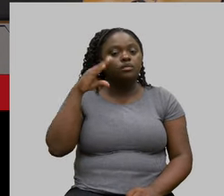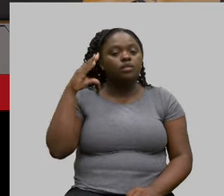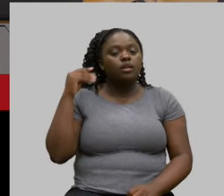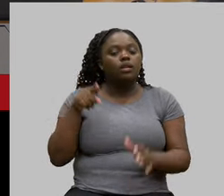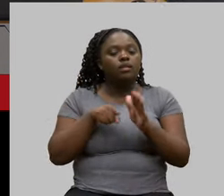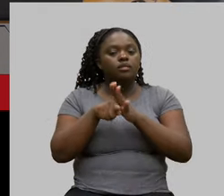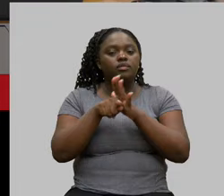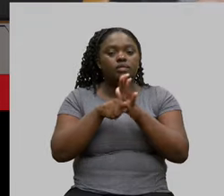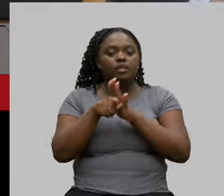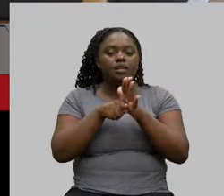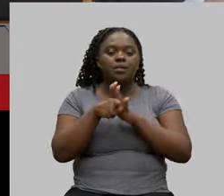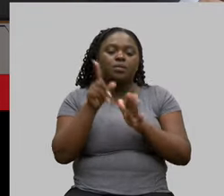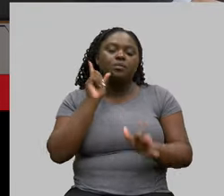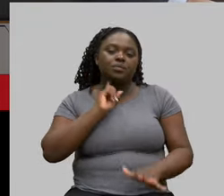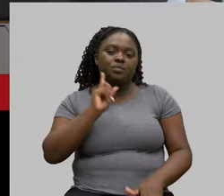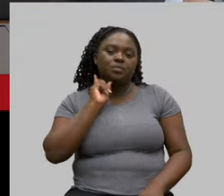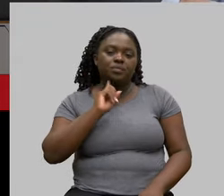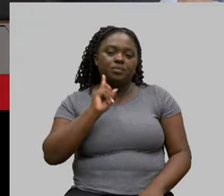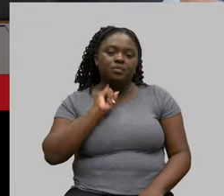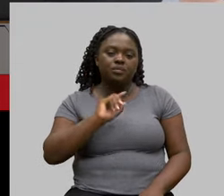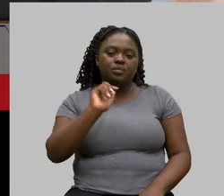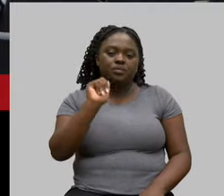Estado de Minas Gerais